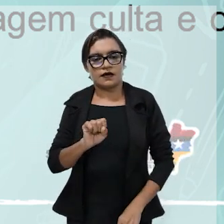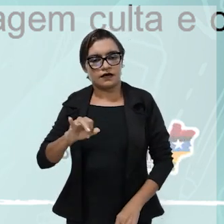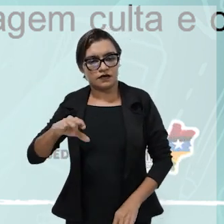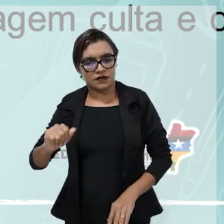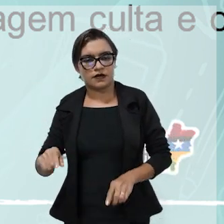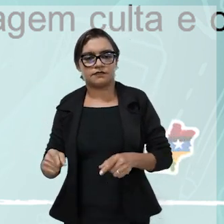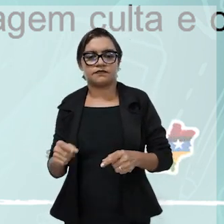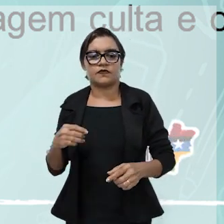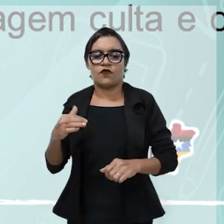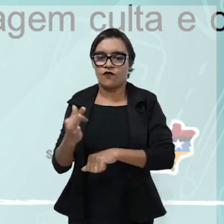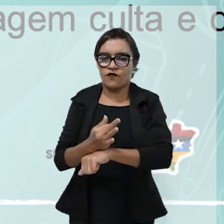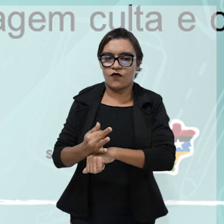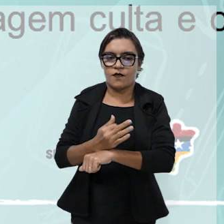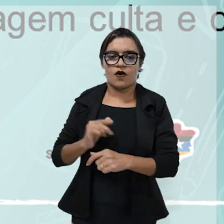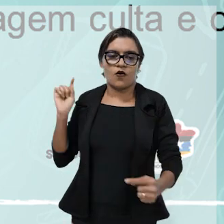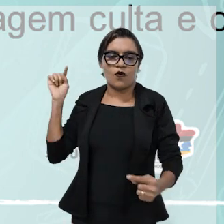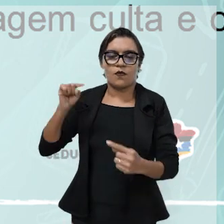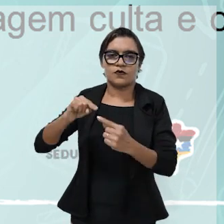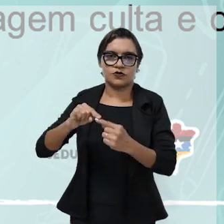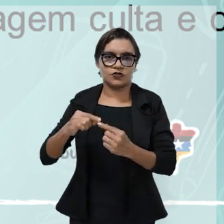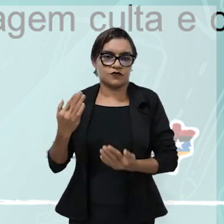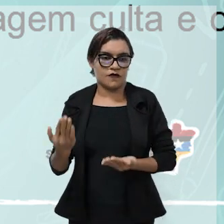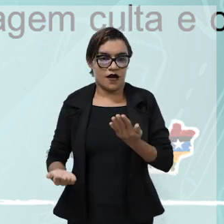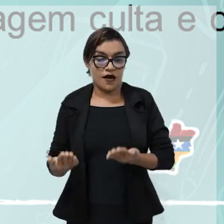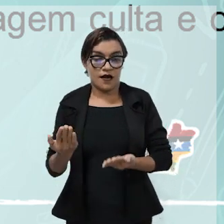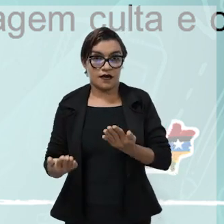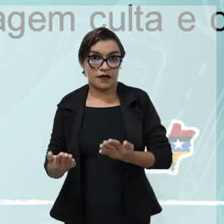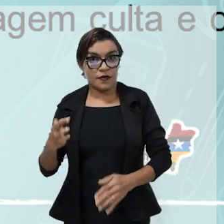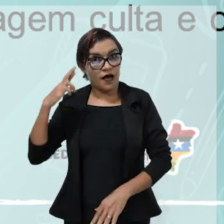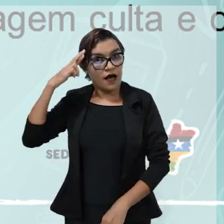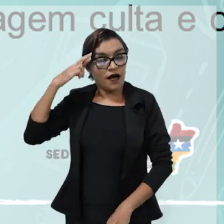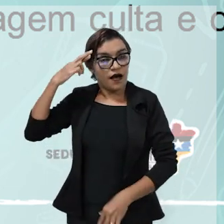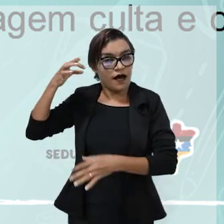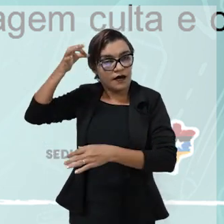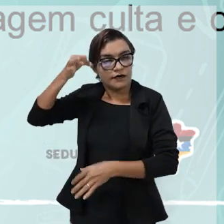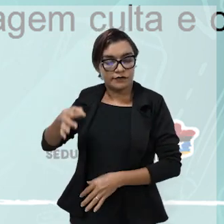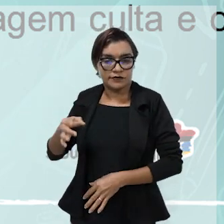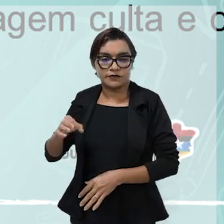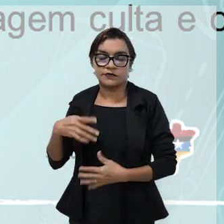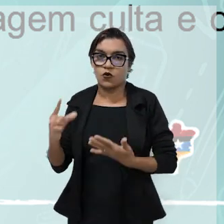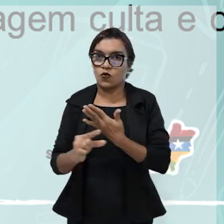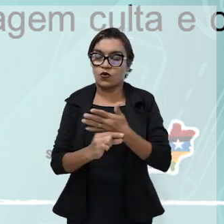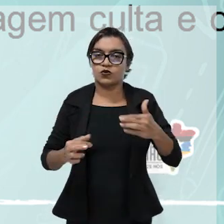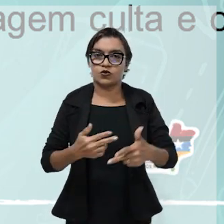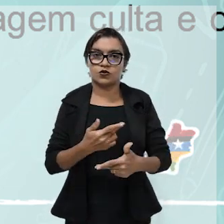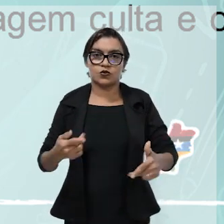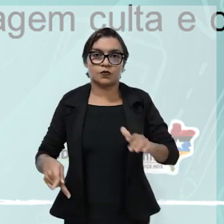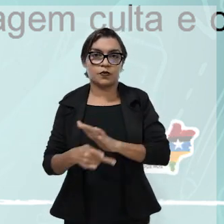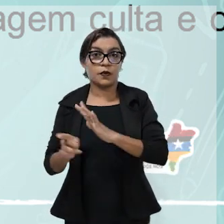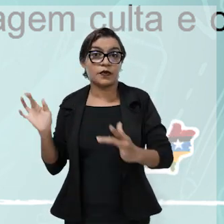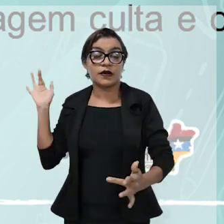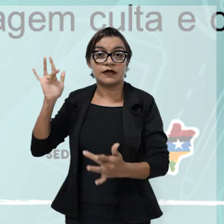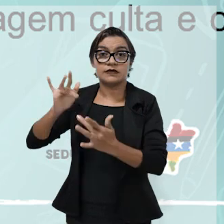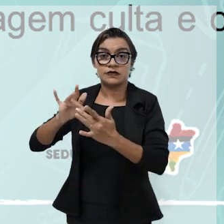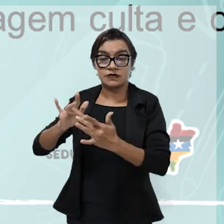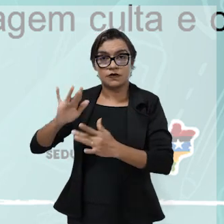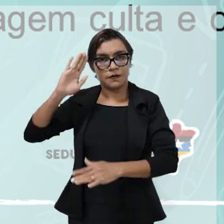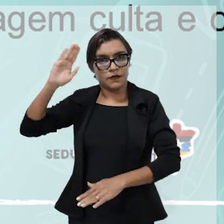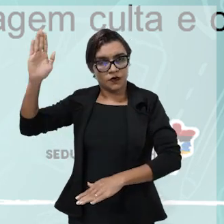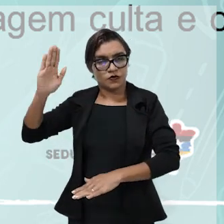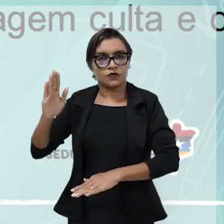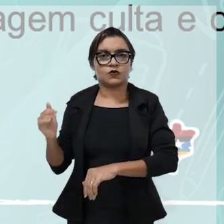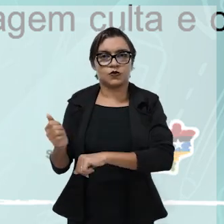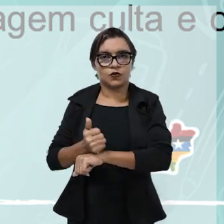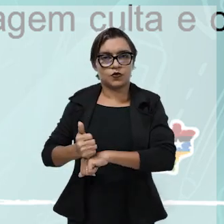objetiva, equilibrada, racional. Dessa forma, os autores do classicismo priorizavam a linguagem culta